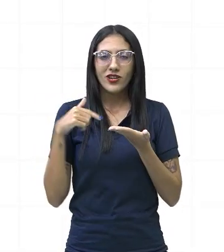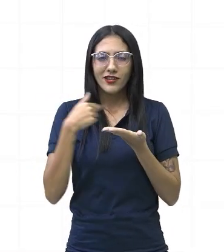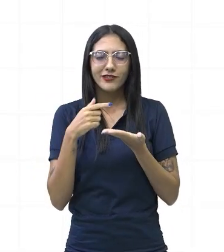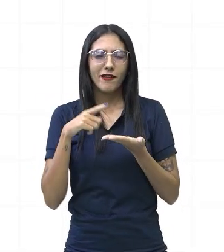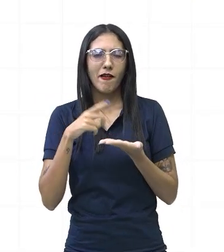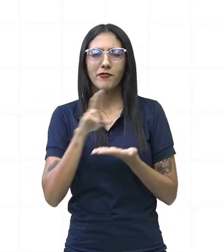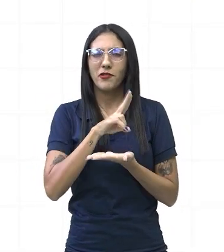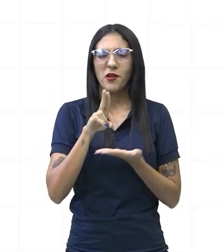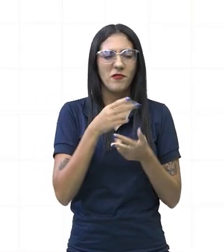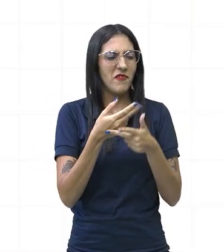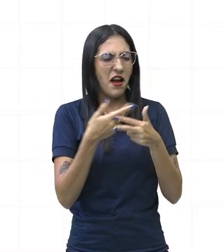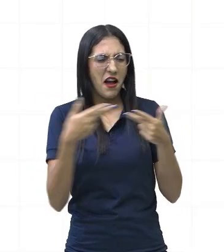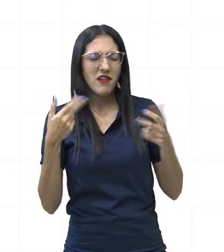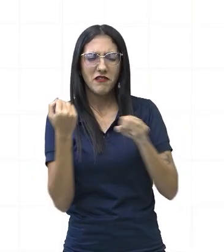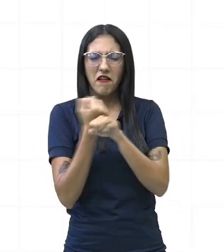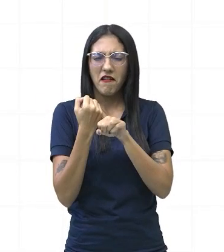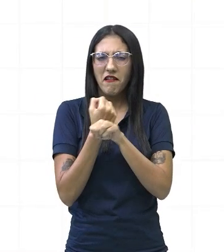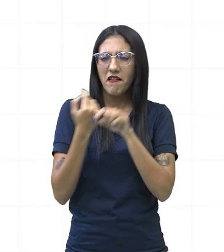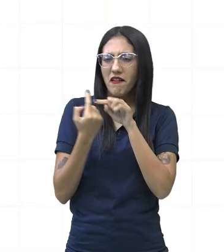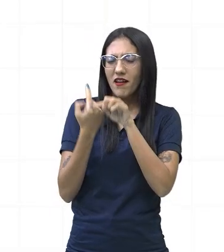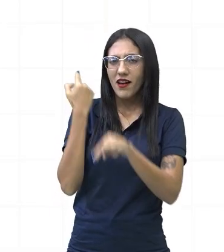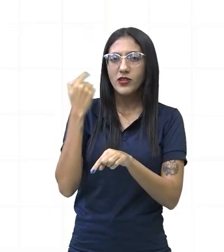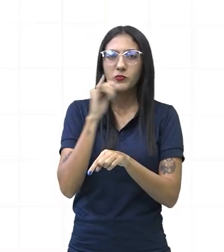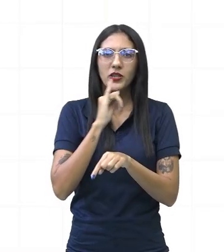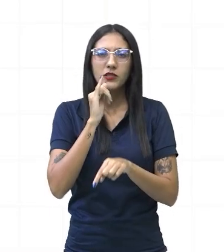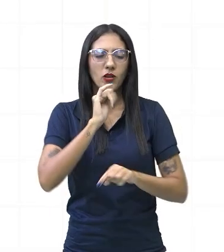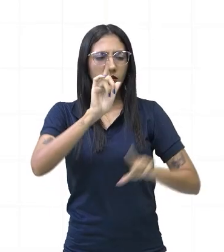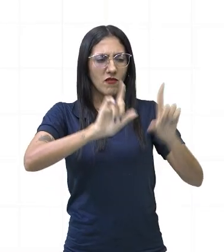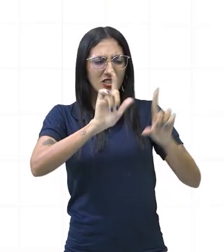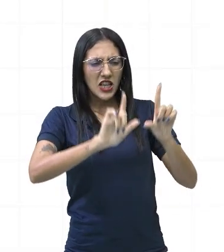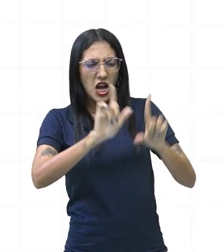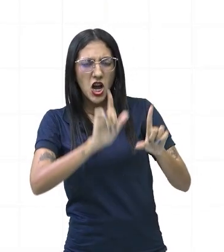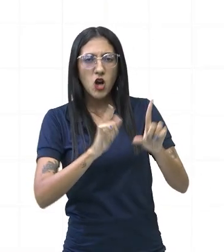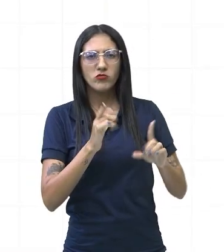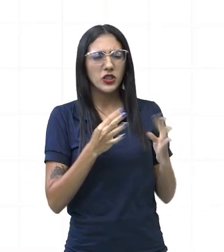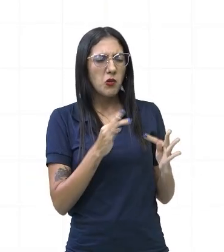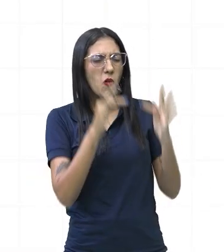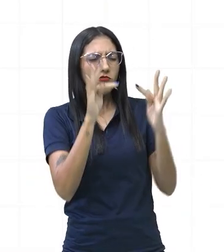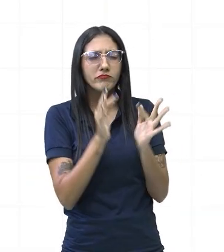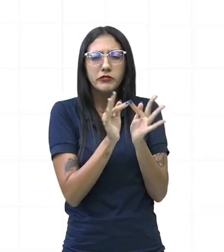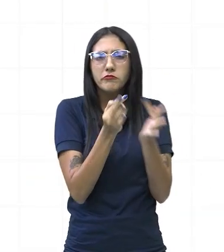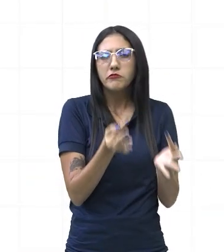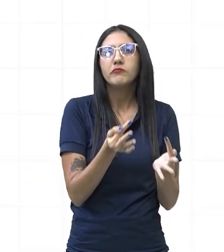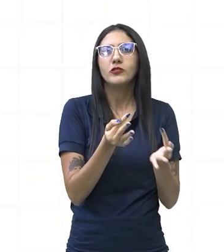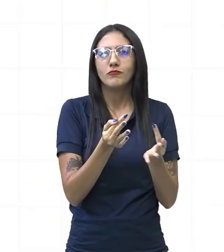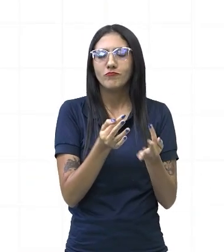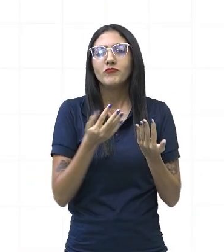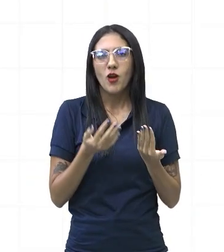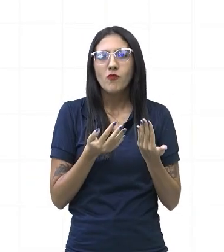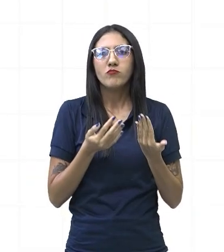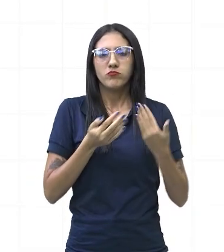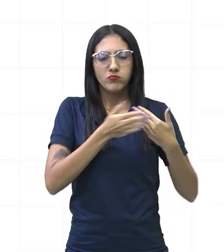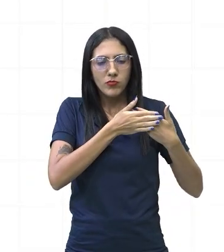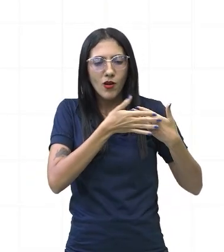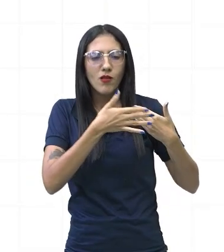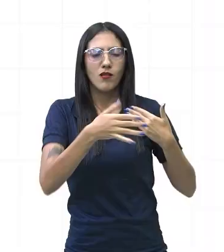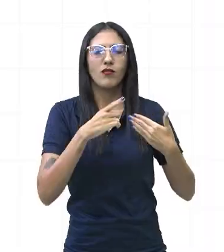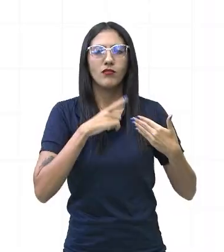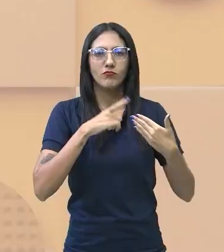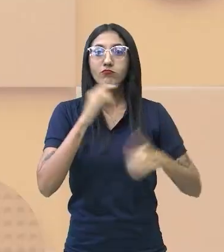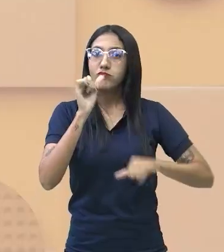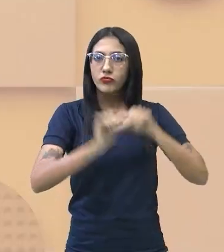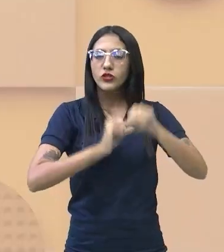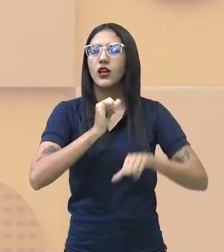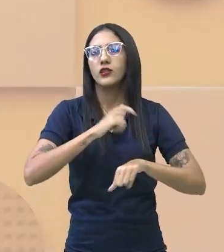tijolão, televisão, né, sem controle e etc. Então, percebam, né, que o tempo ele é importante.